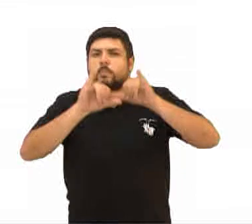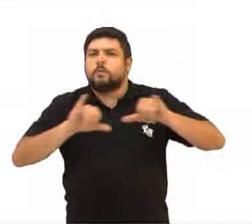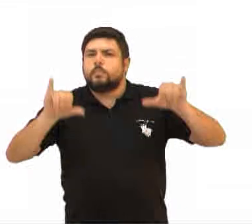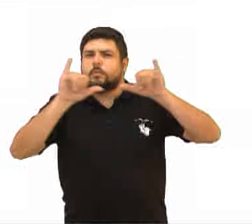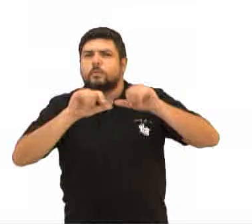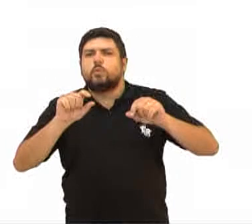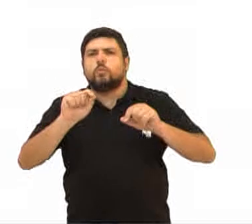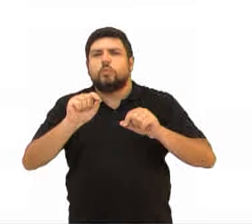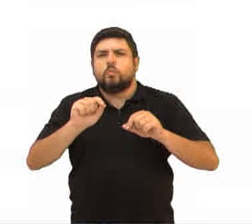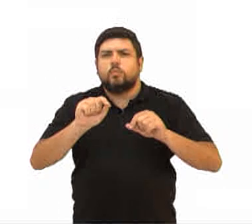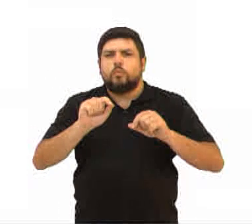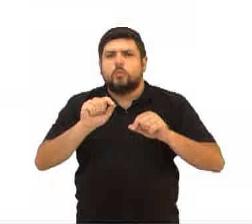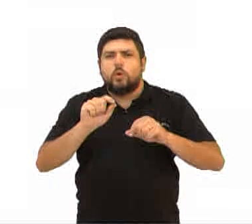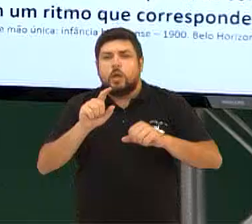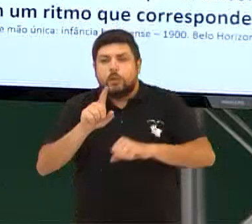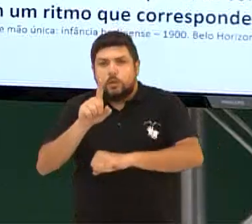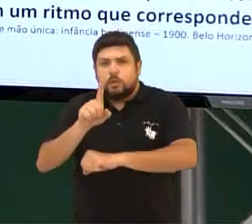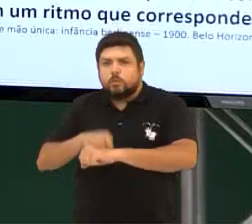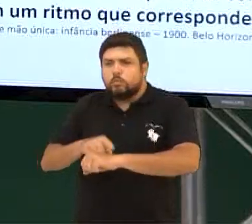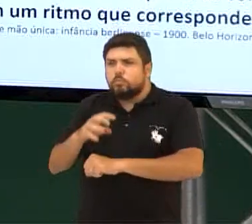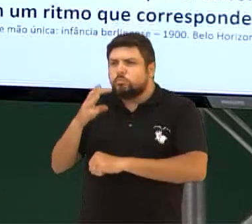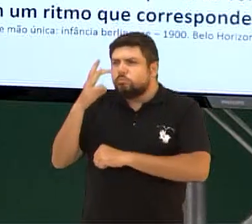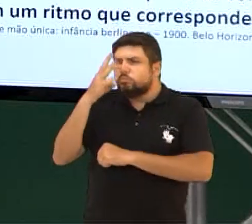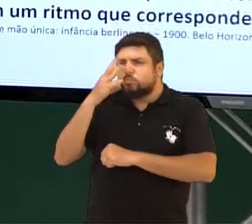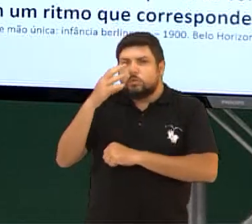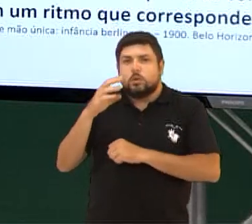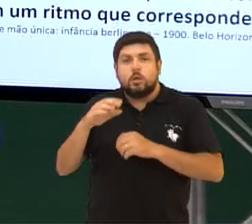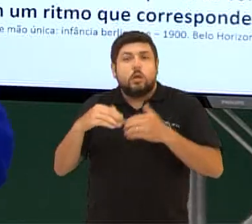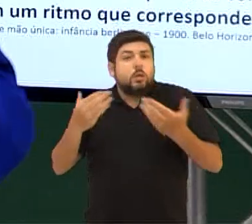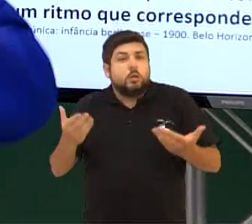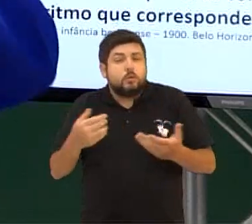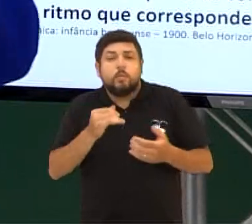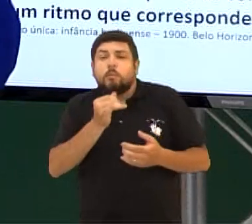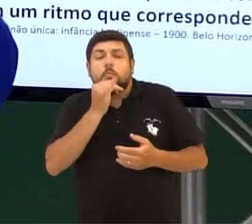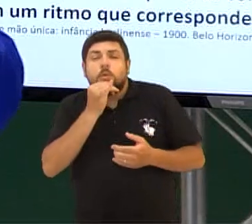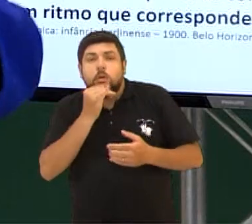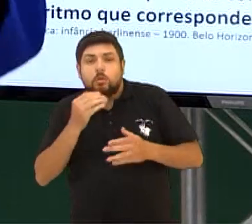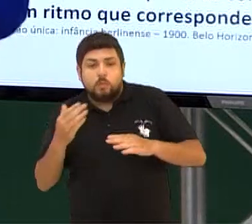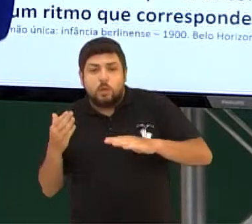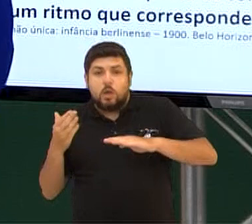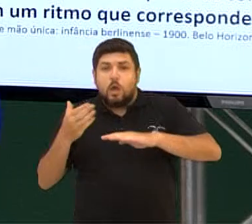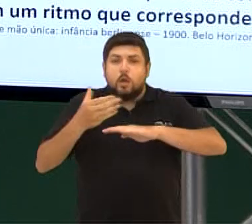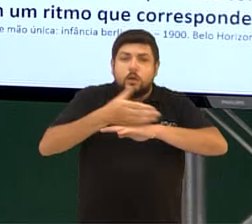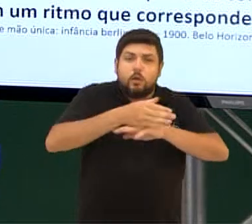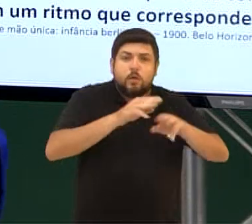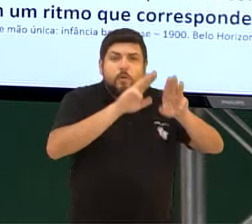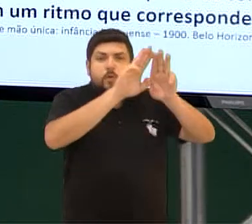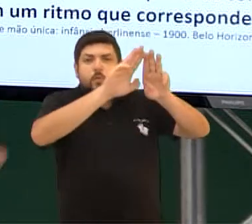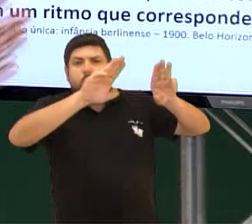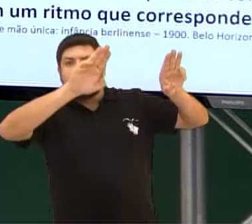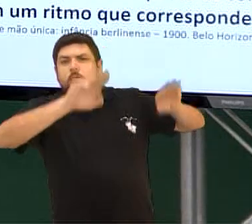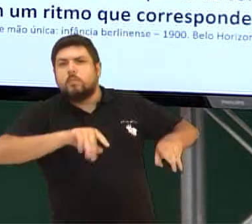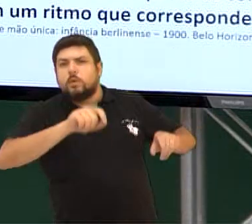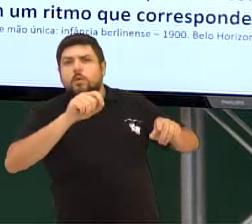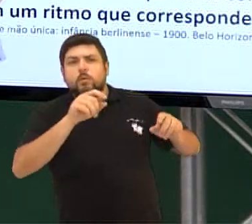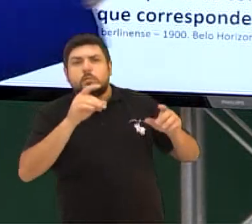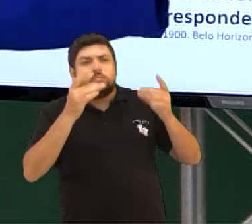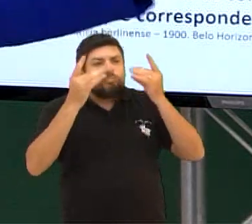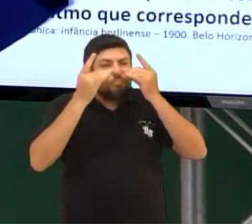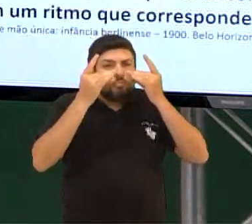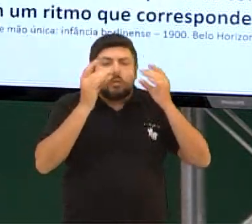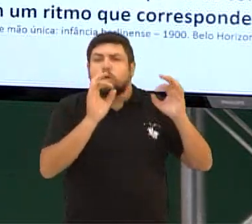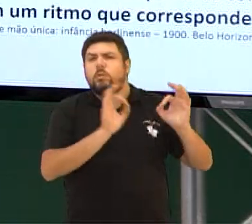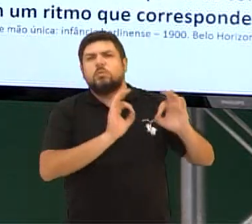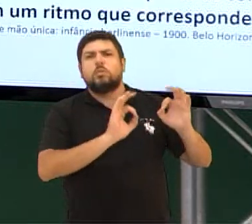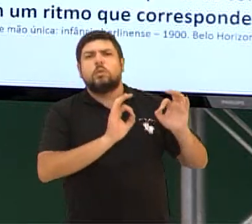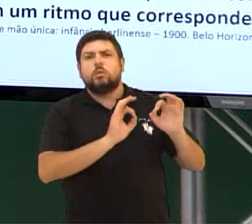da contemplação. Então, aquilo que o Benjamin falou, você não vai mais ao Museu do Louvre contemplar a Mona Lisa, você perde com isso. Então, e isso é